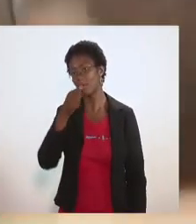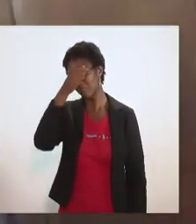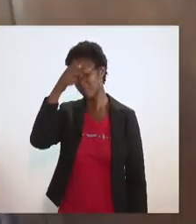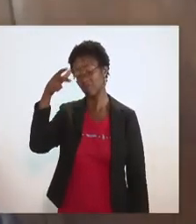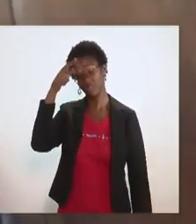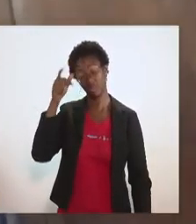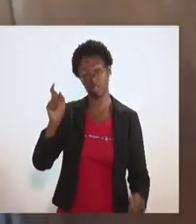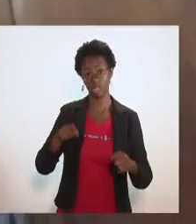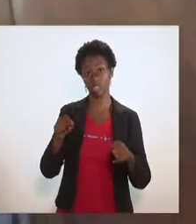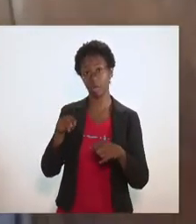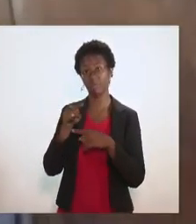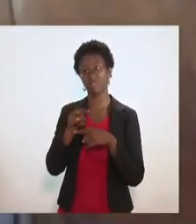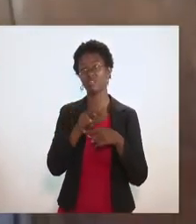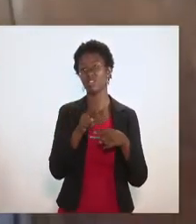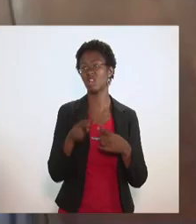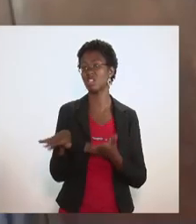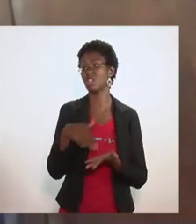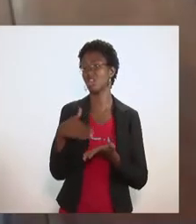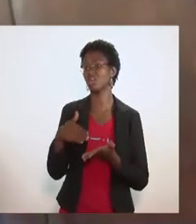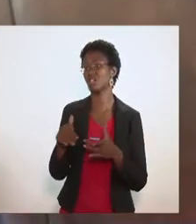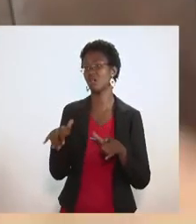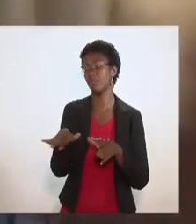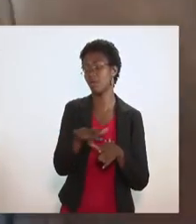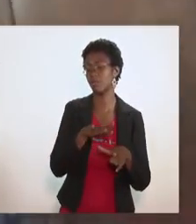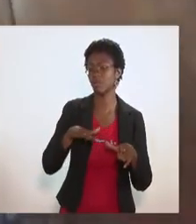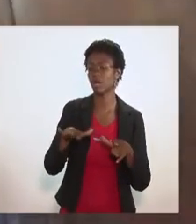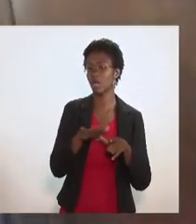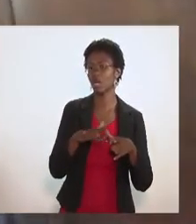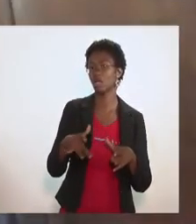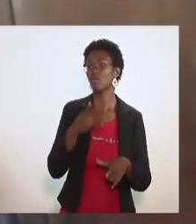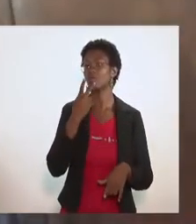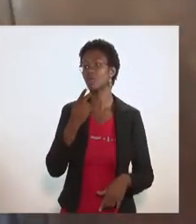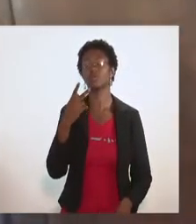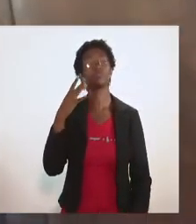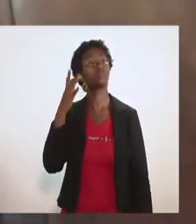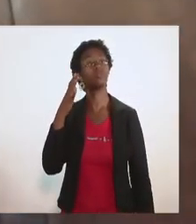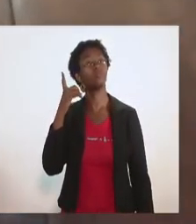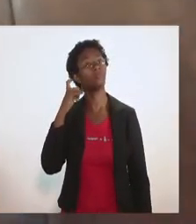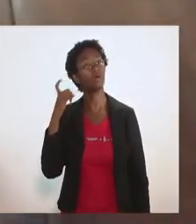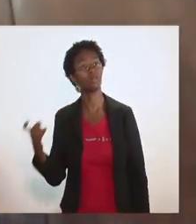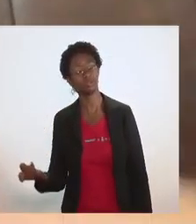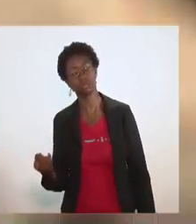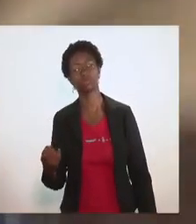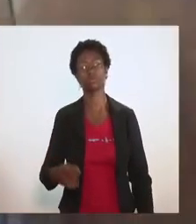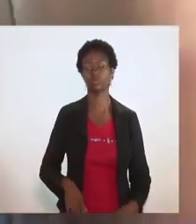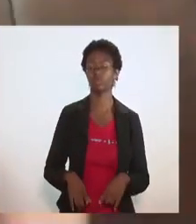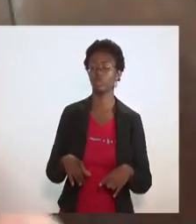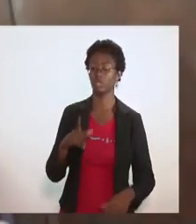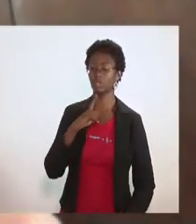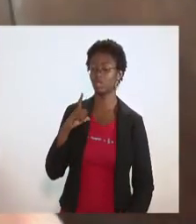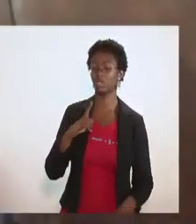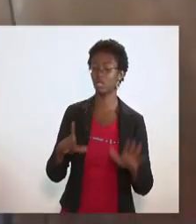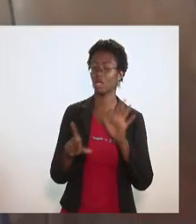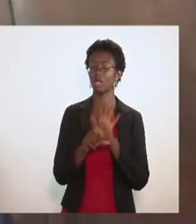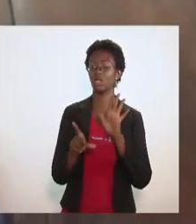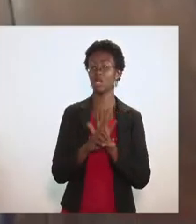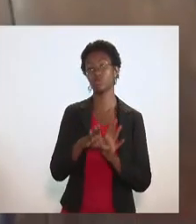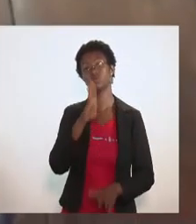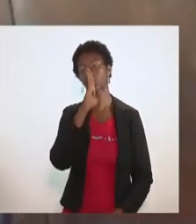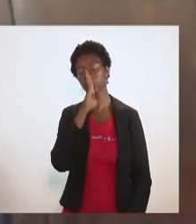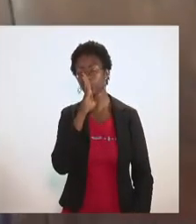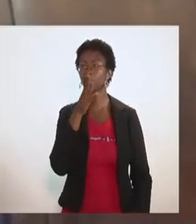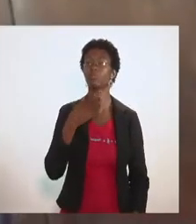a R$ 700 reais um metro quadrado. A igreja não vai ter condições de manter isso. E já tem uma fiscalização na questão dos